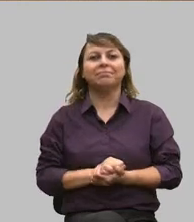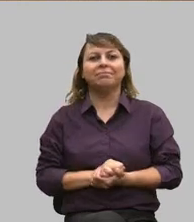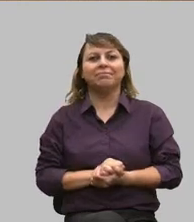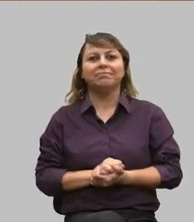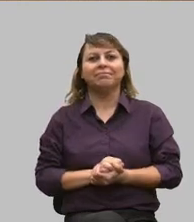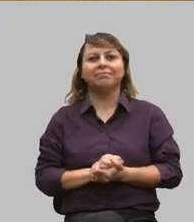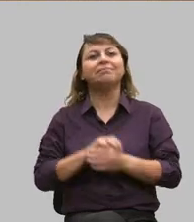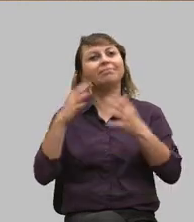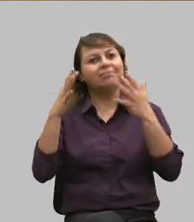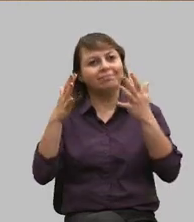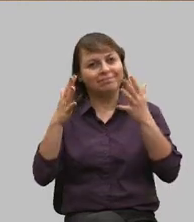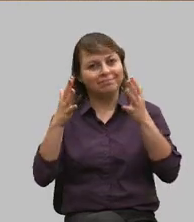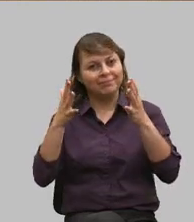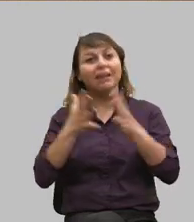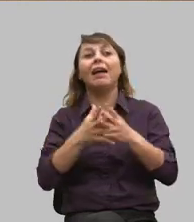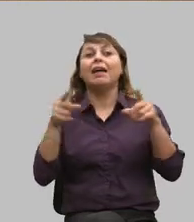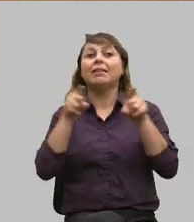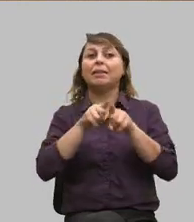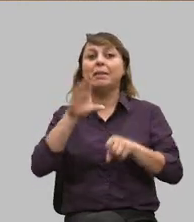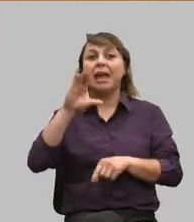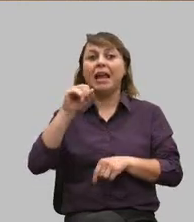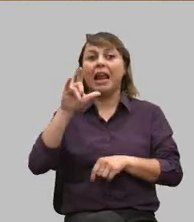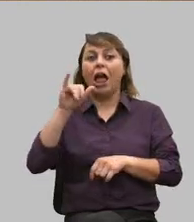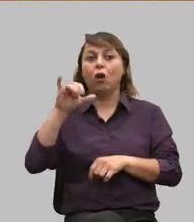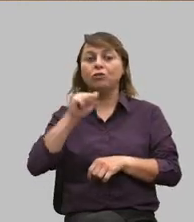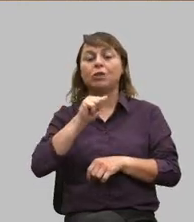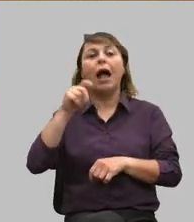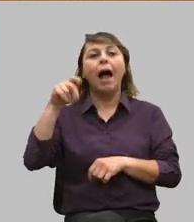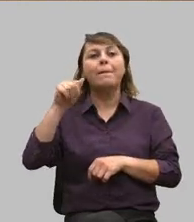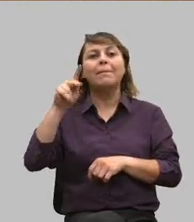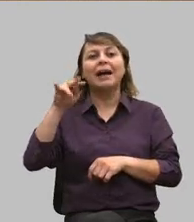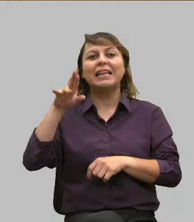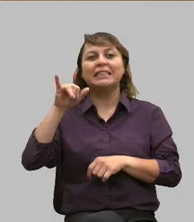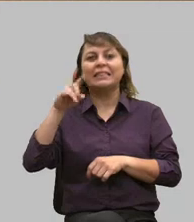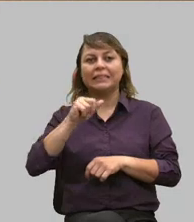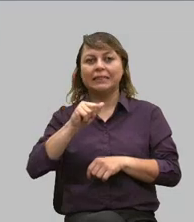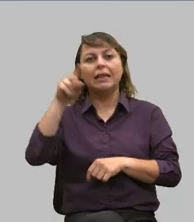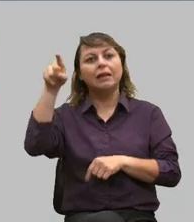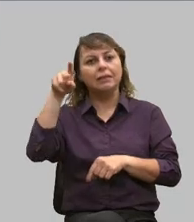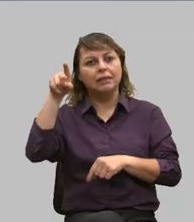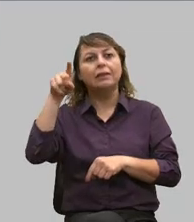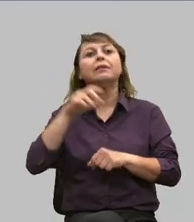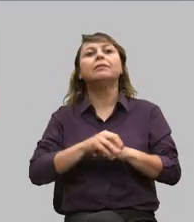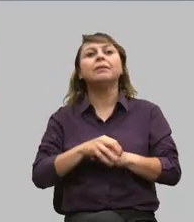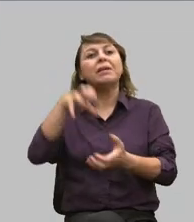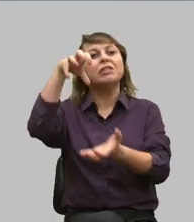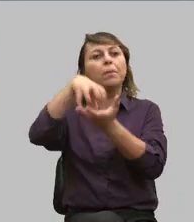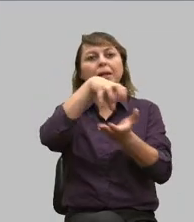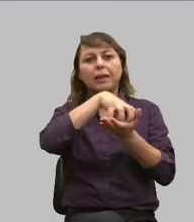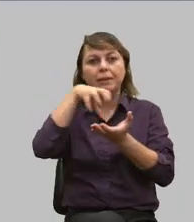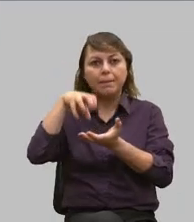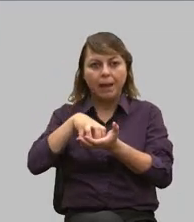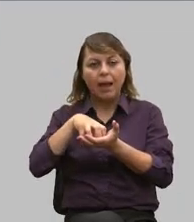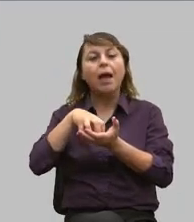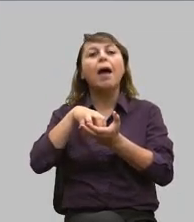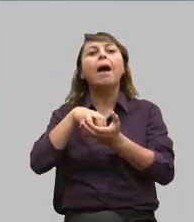Tajubá também clud apda Lar Augusto da Superintendência